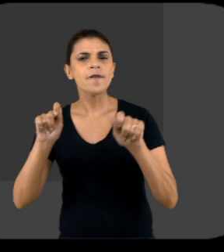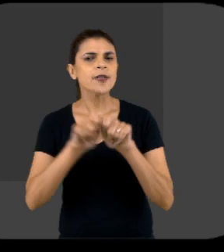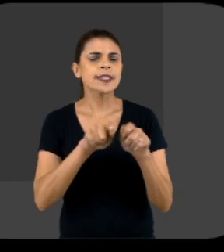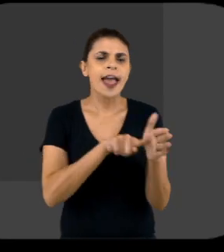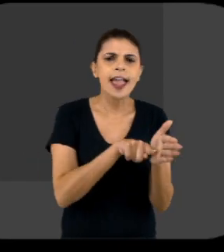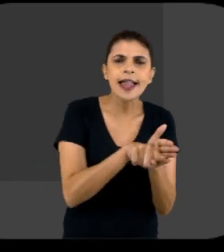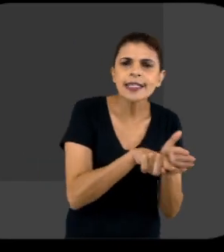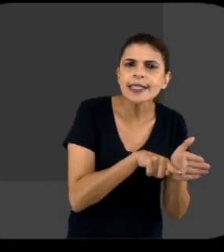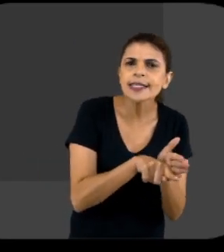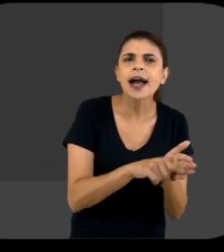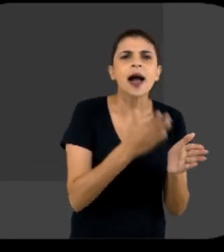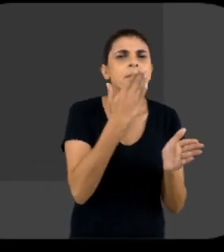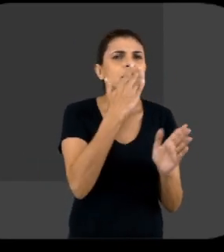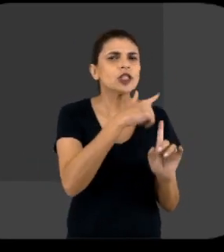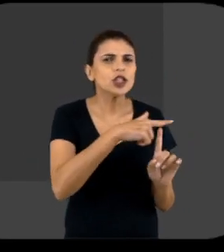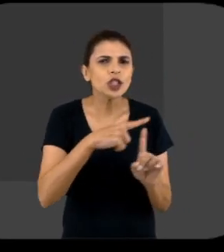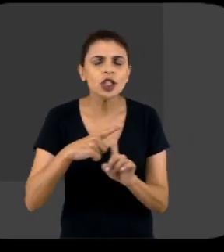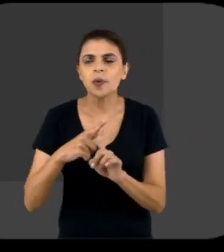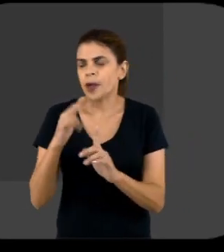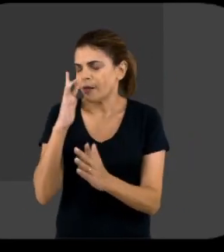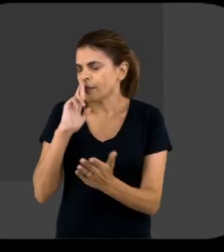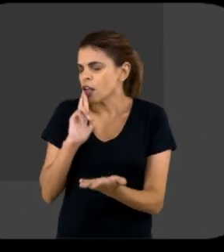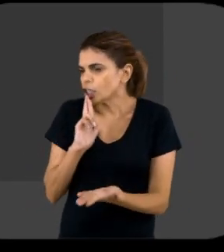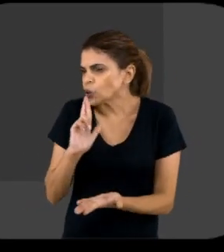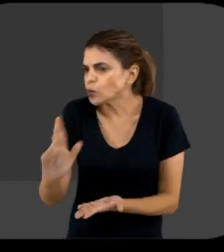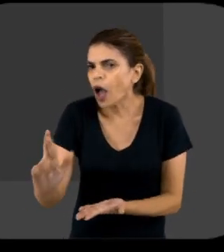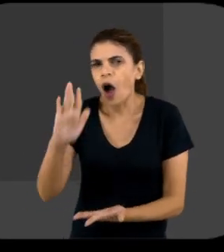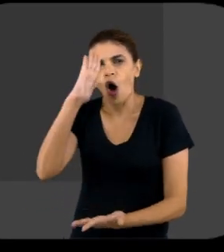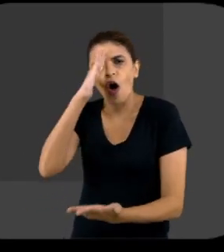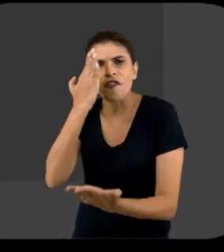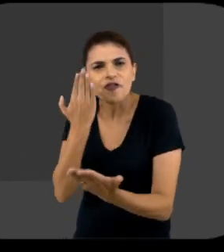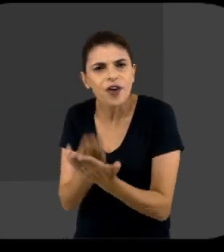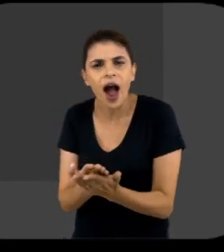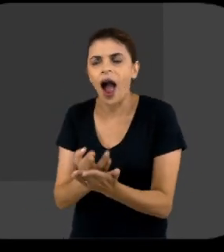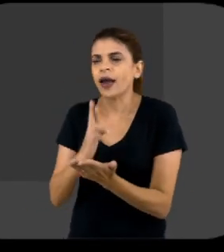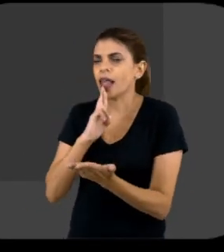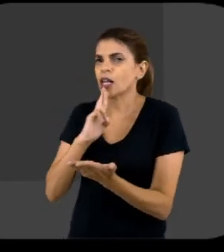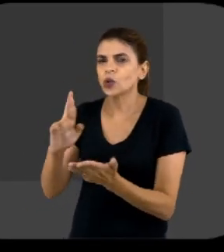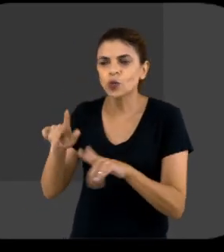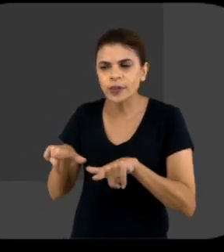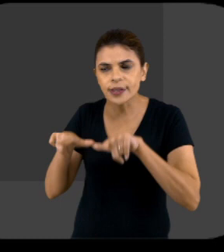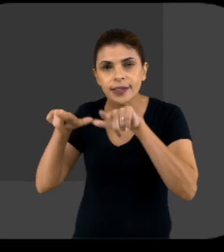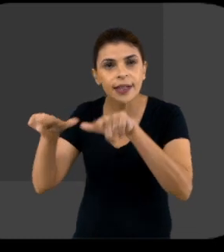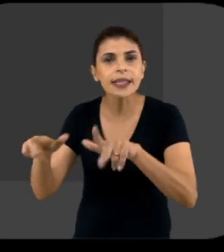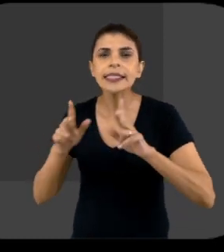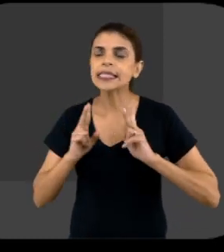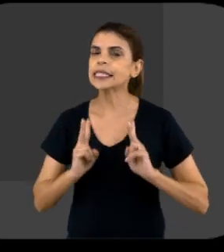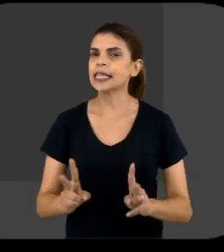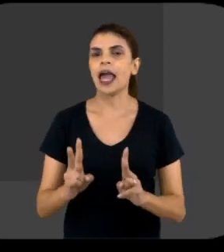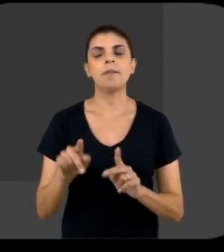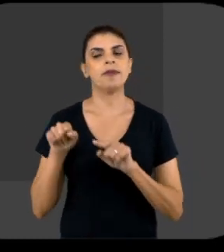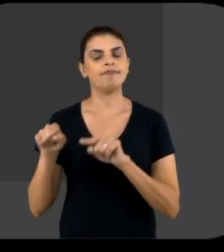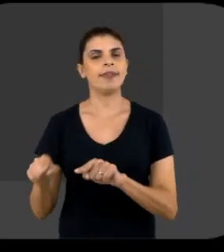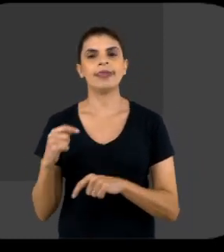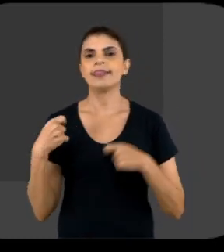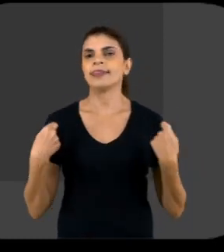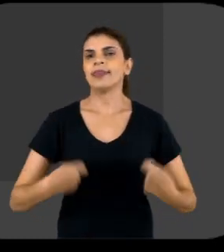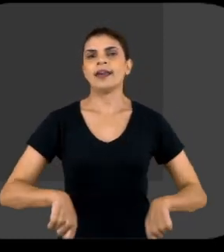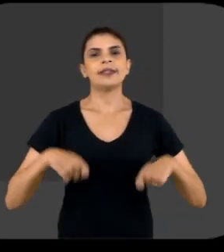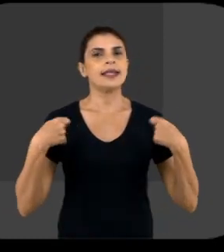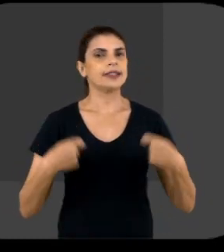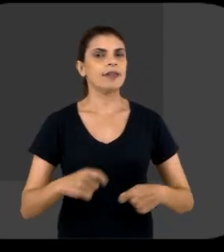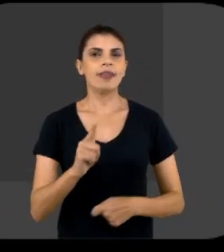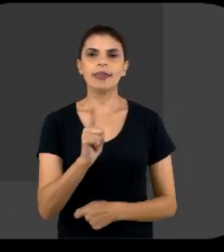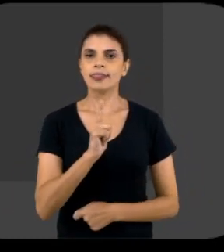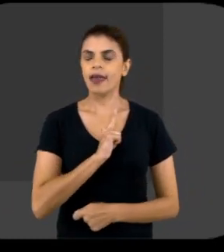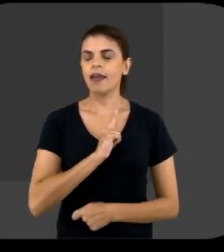do exame e a produção de resultados confiáveis é o produto necessário